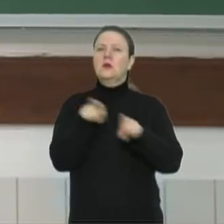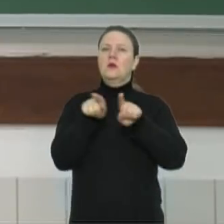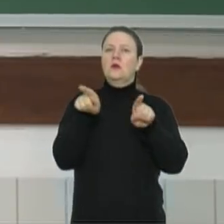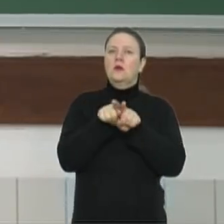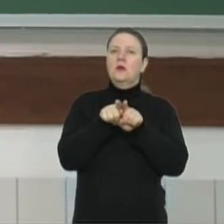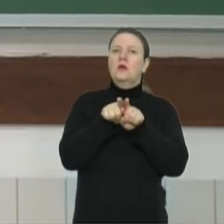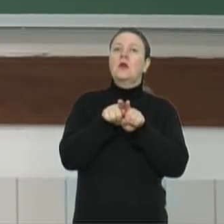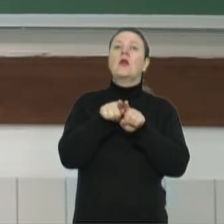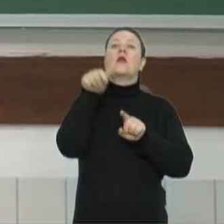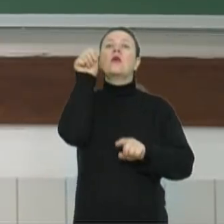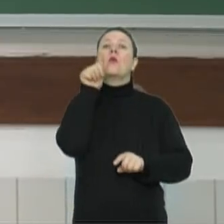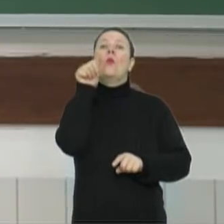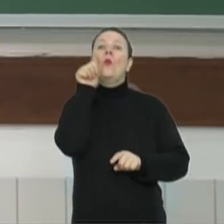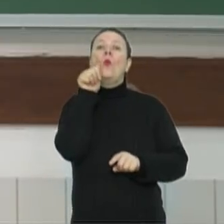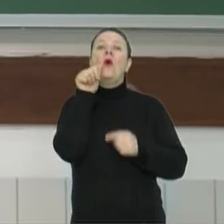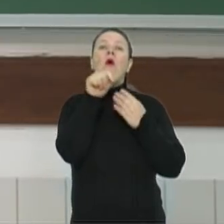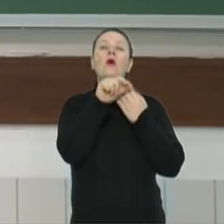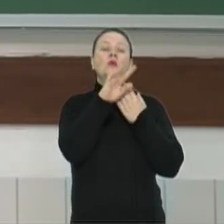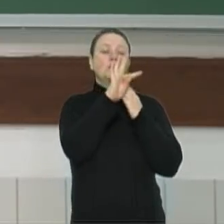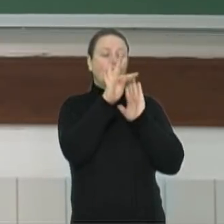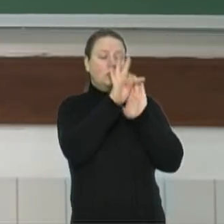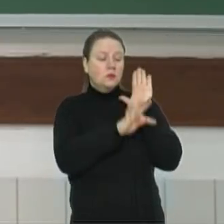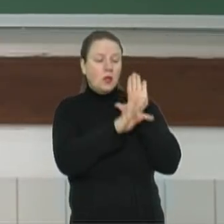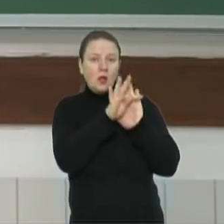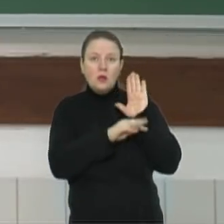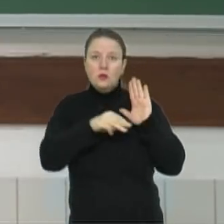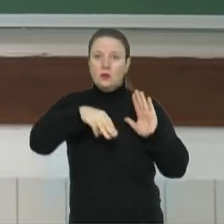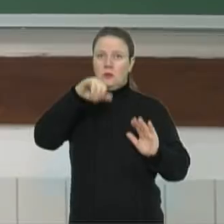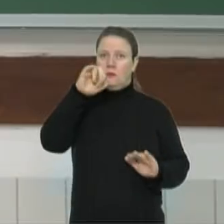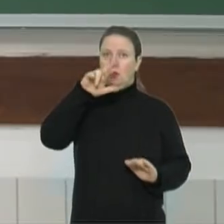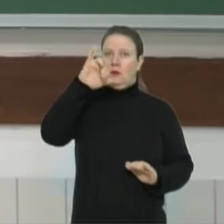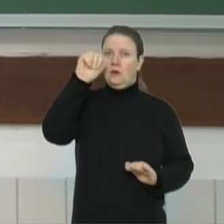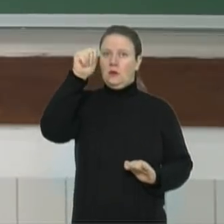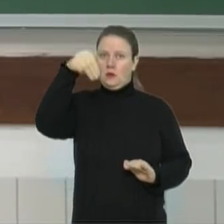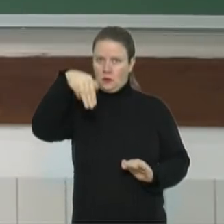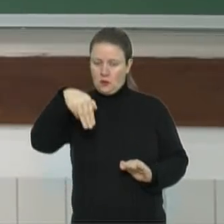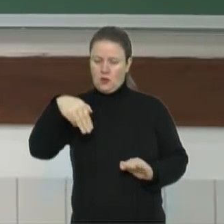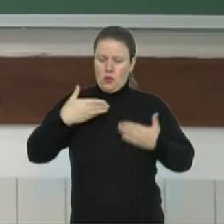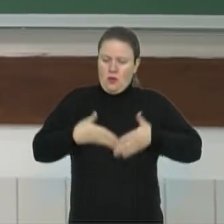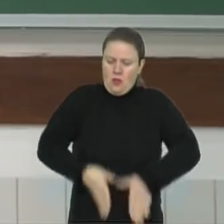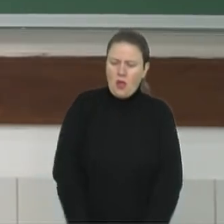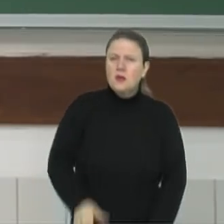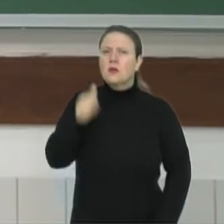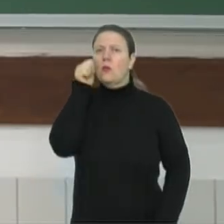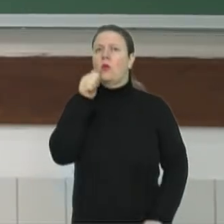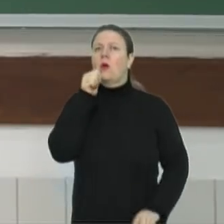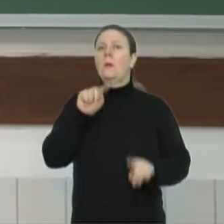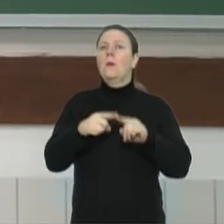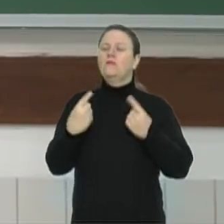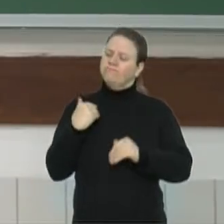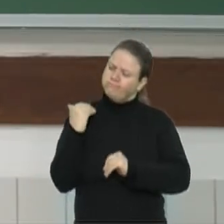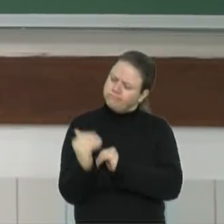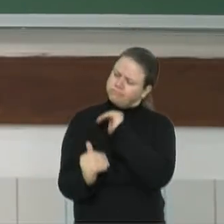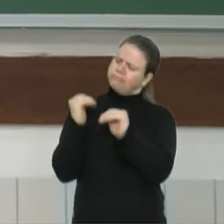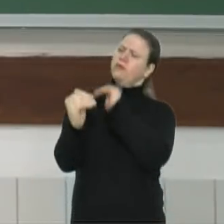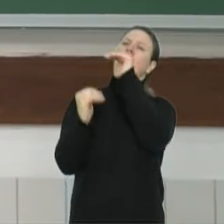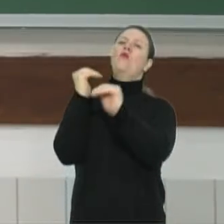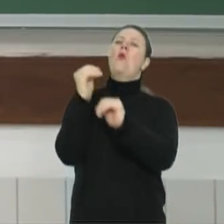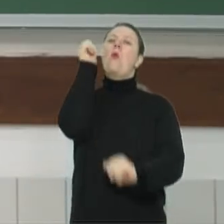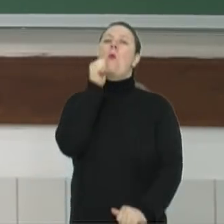Miriam Goldenberg sobre a citação, né, não se nasce mulher, mas torna-se mulher, e a explicação que se dá a partir disso, né,